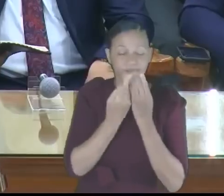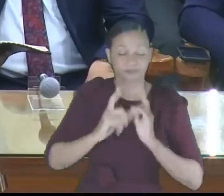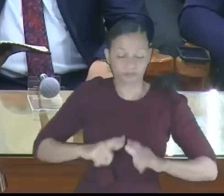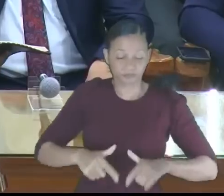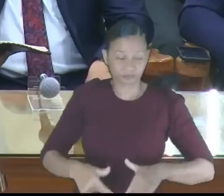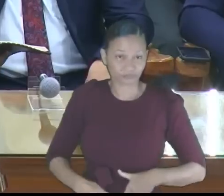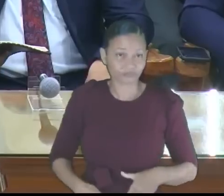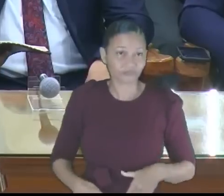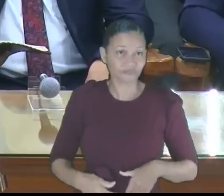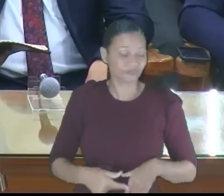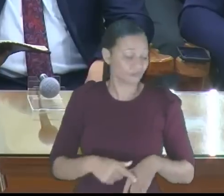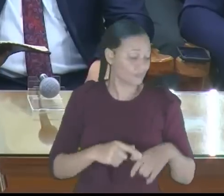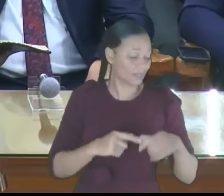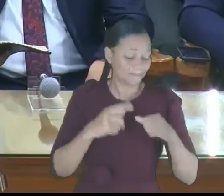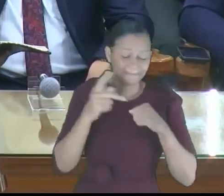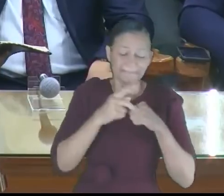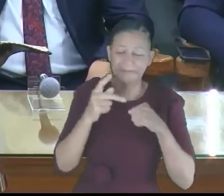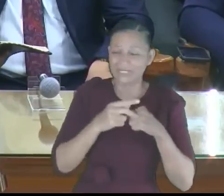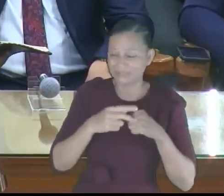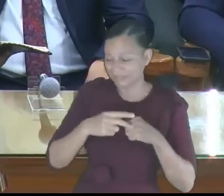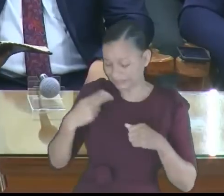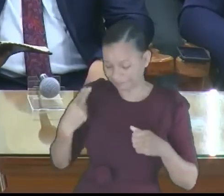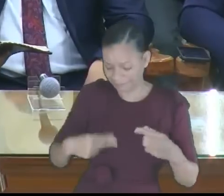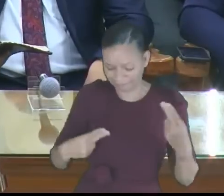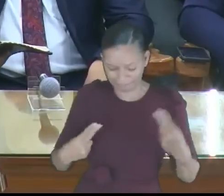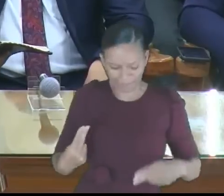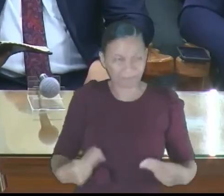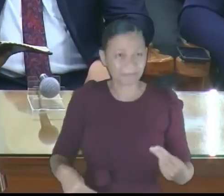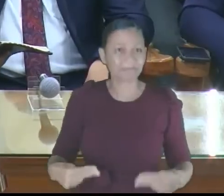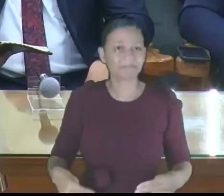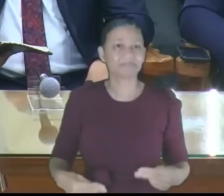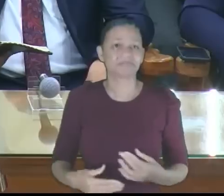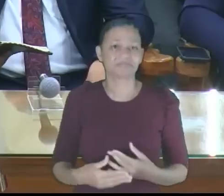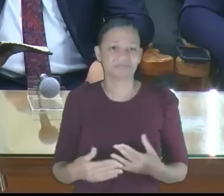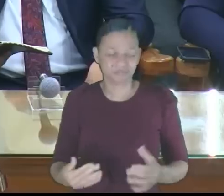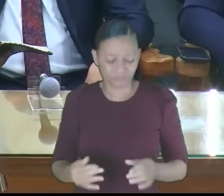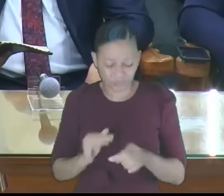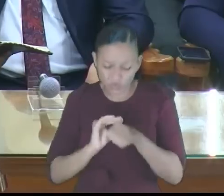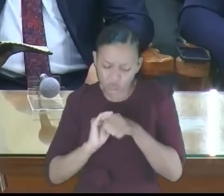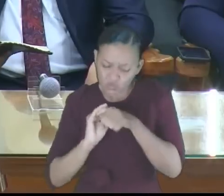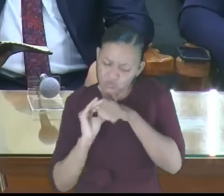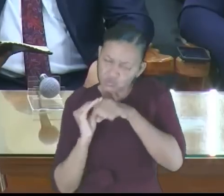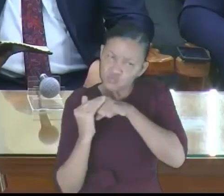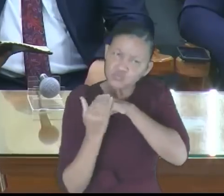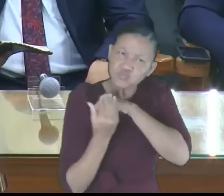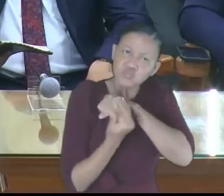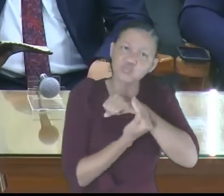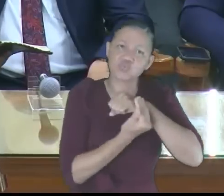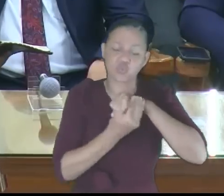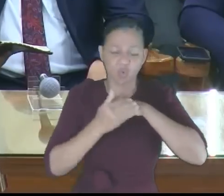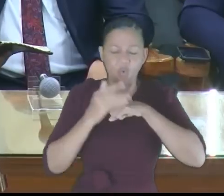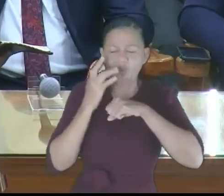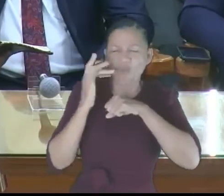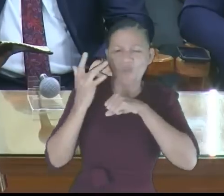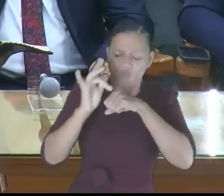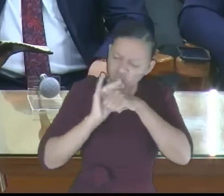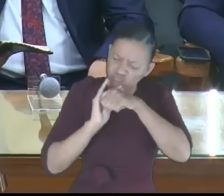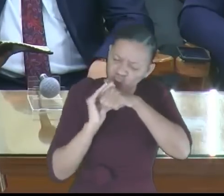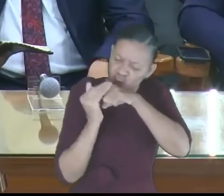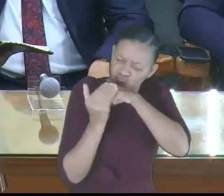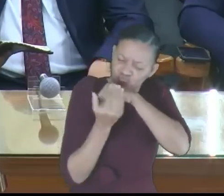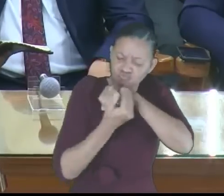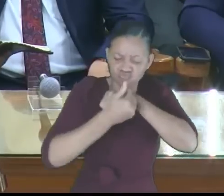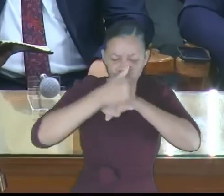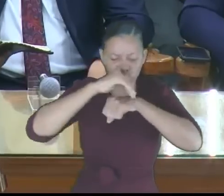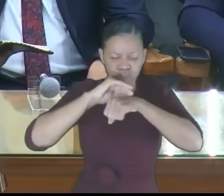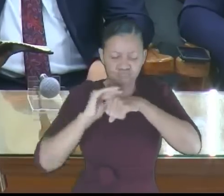em pedra preciosa com engaste de ouro. Presas com engastes de ouro.